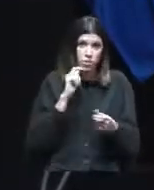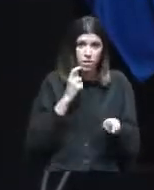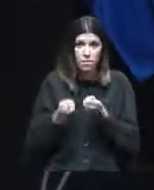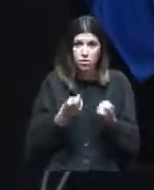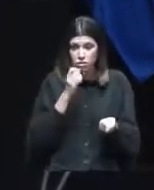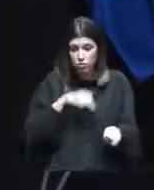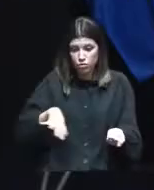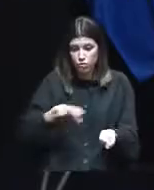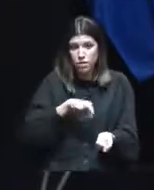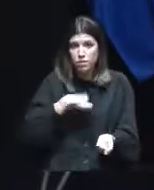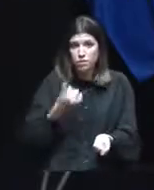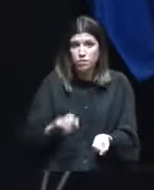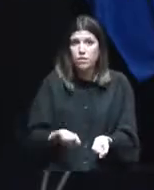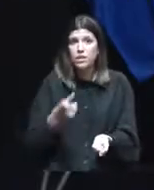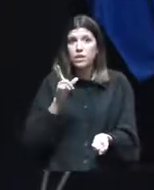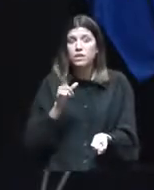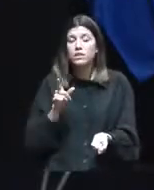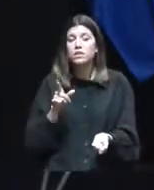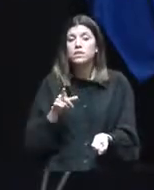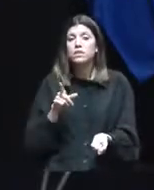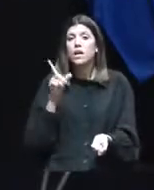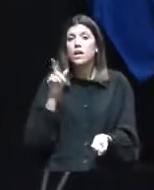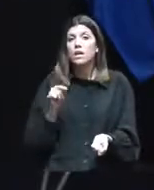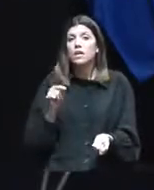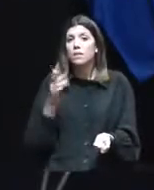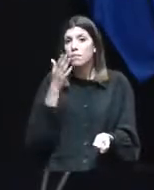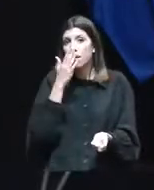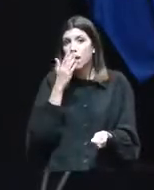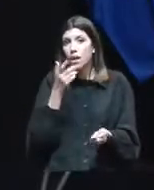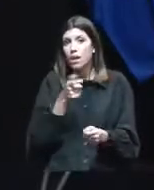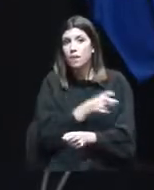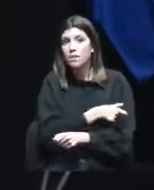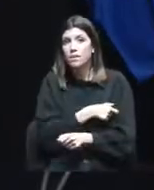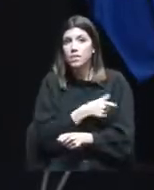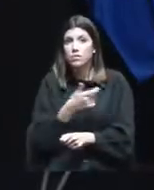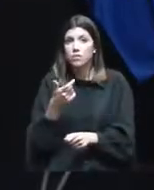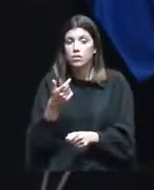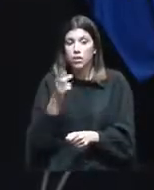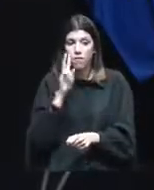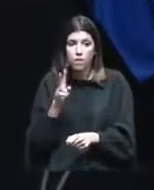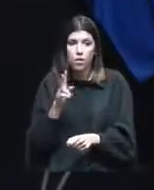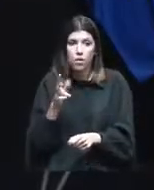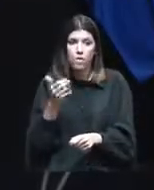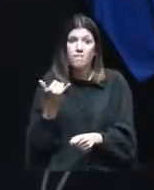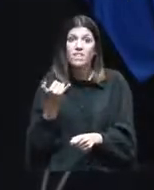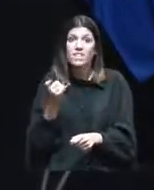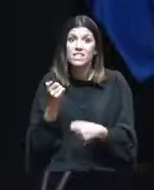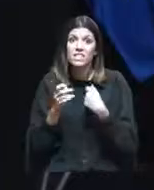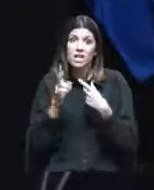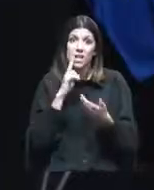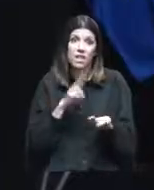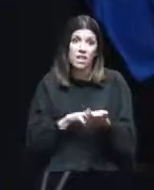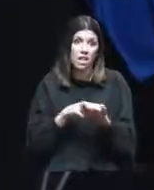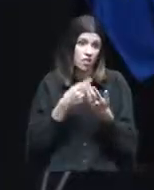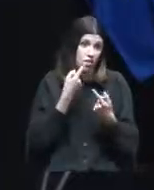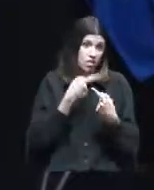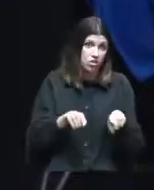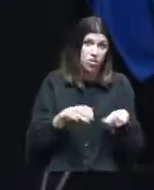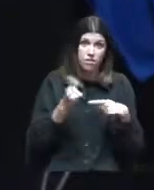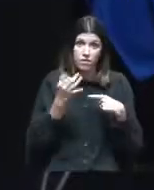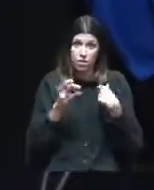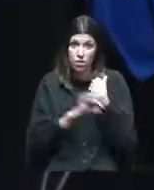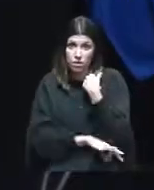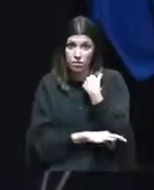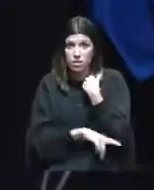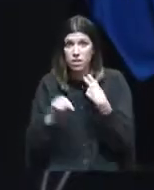de espaços verdes e de árvores de alinhamento, e representou 25 realidades distintas. As das 24 freguesias